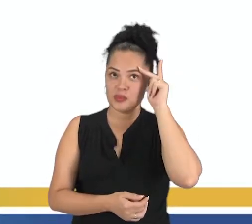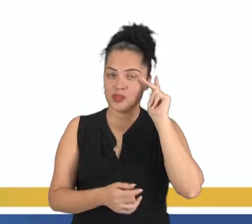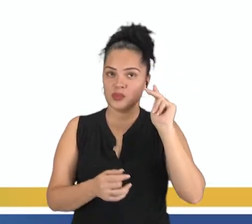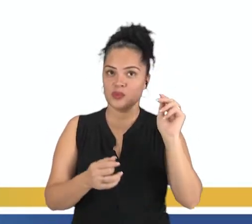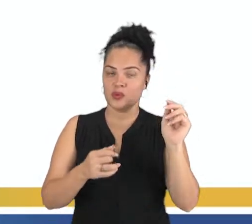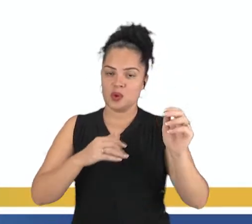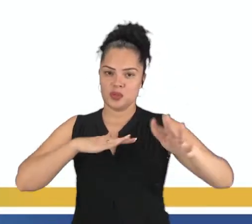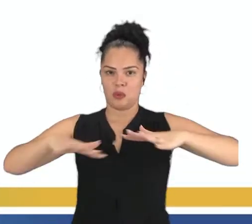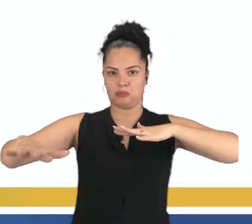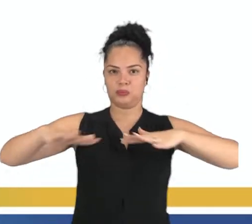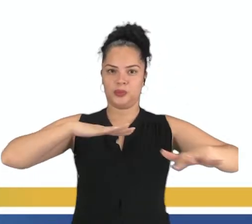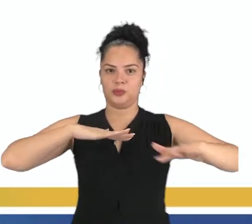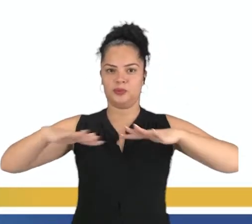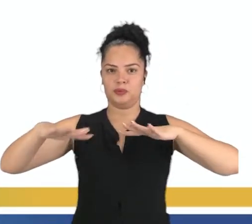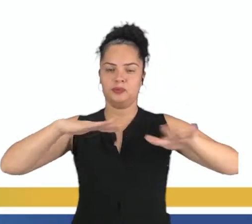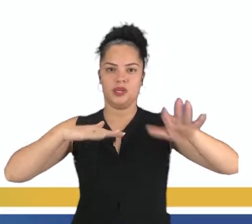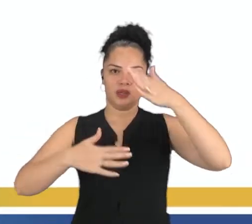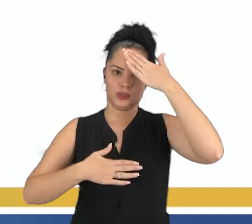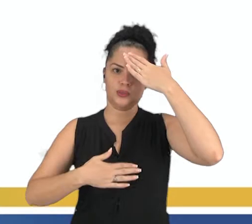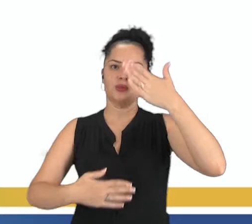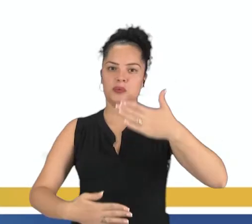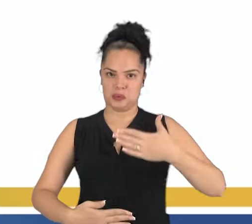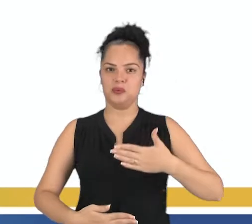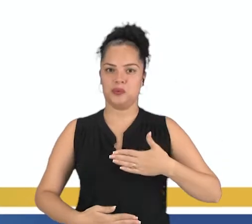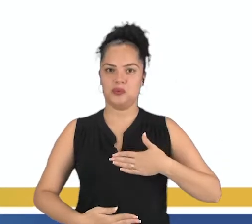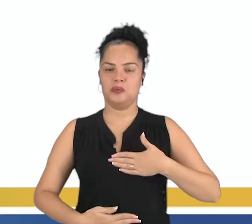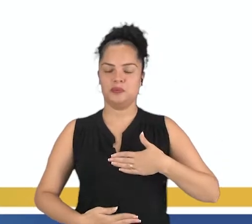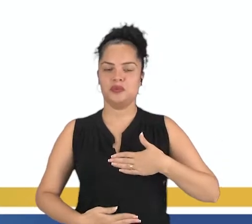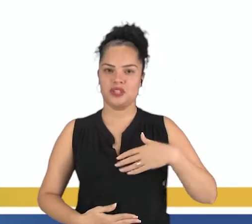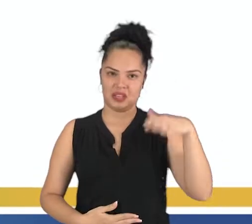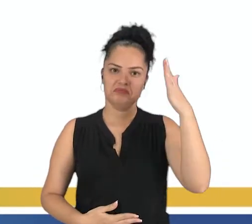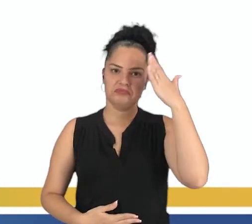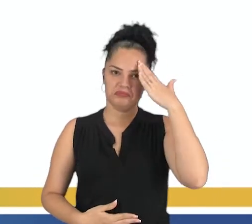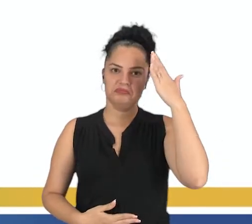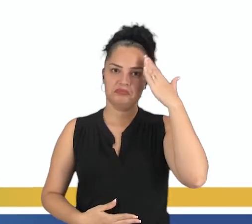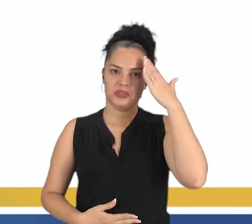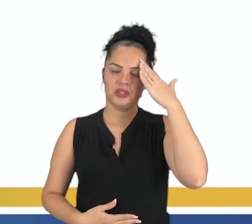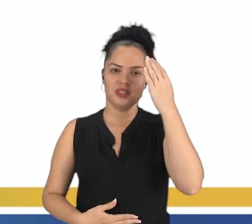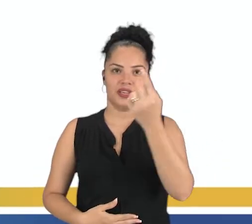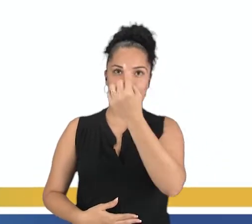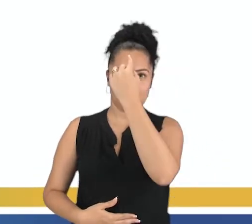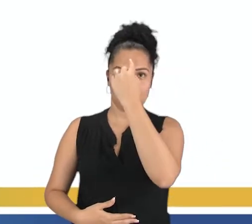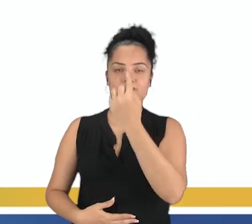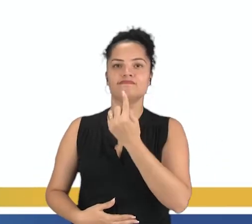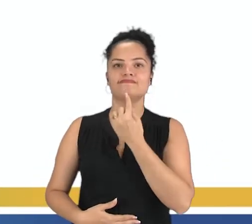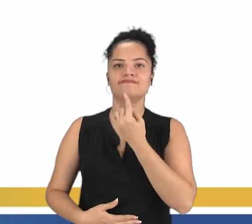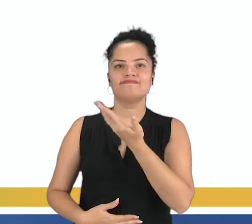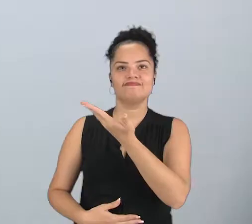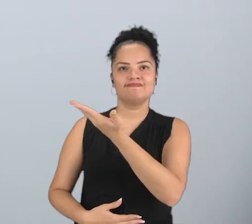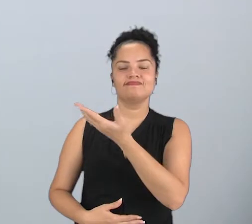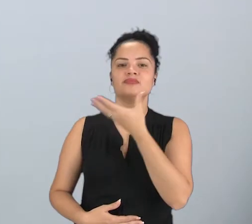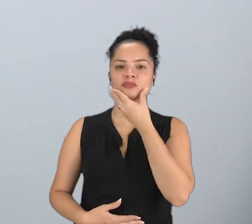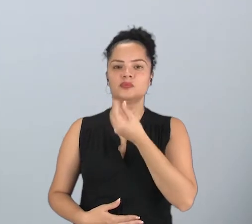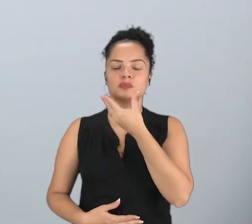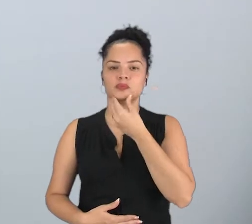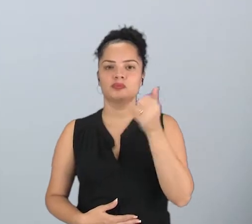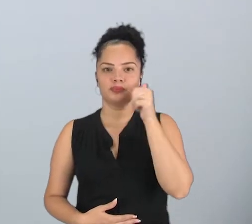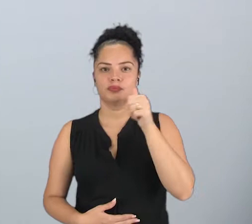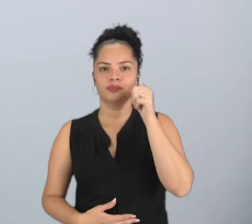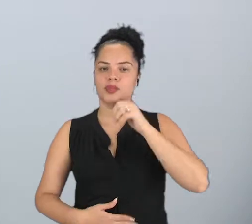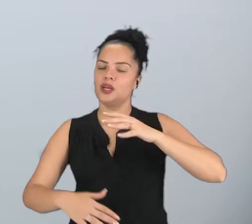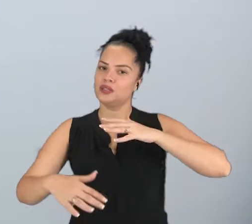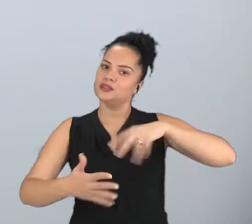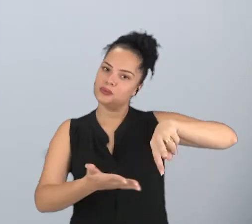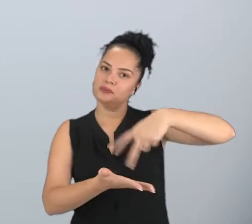determinados movimentos. Então, a gente já comprova, através dessas imagens, que realmente os homens e mulheres